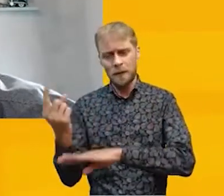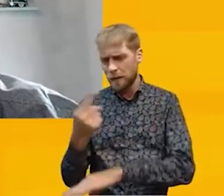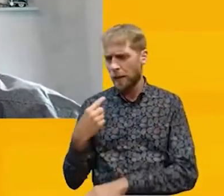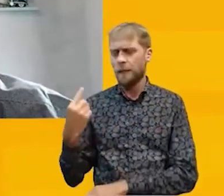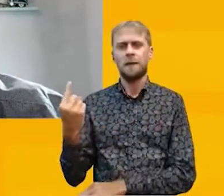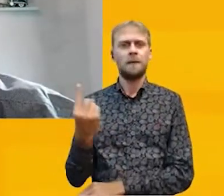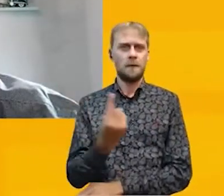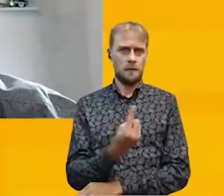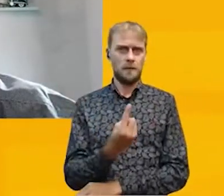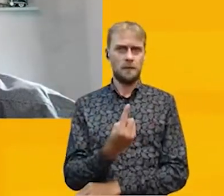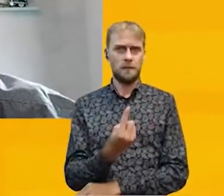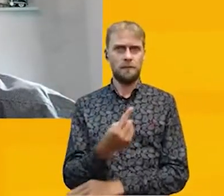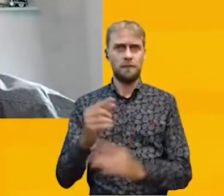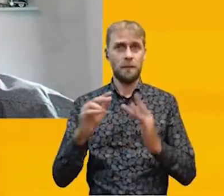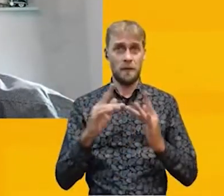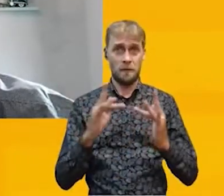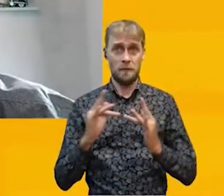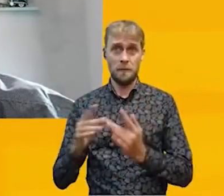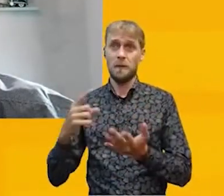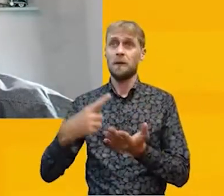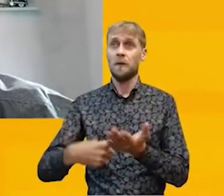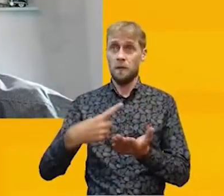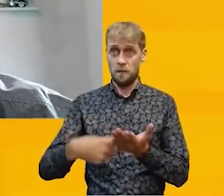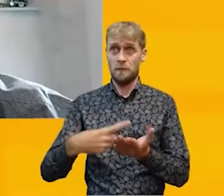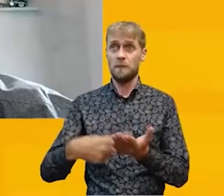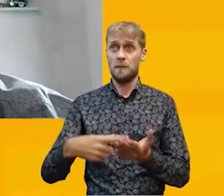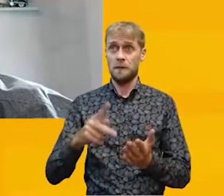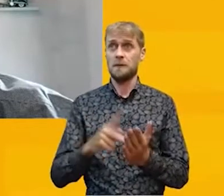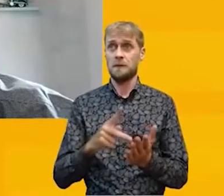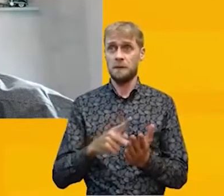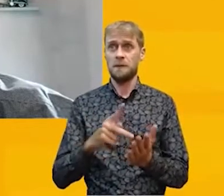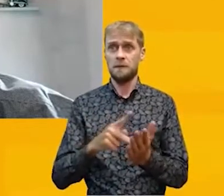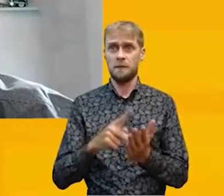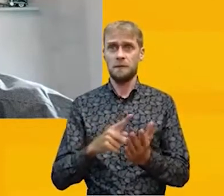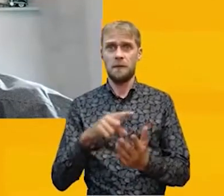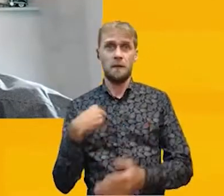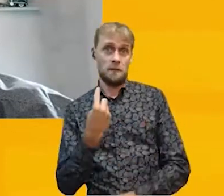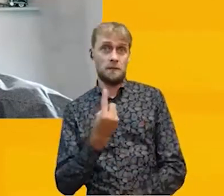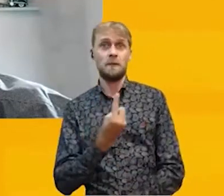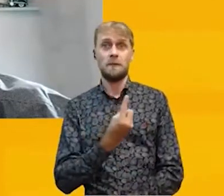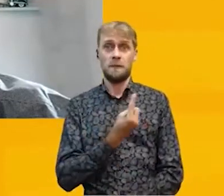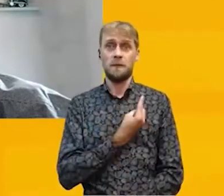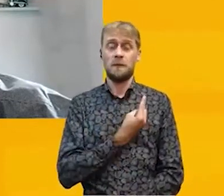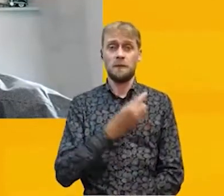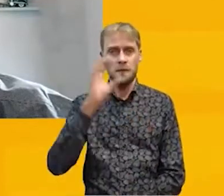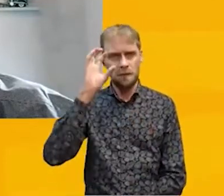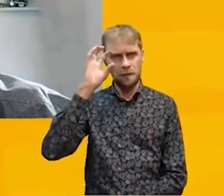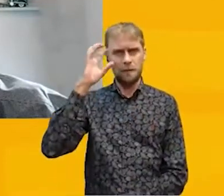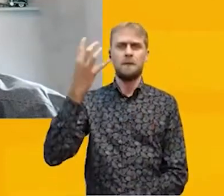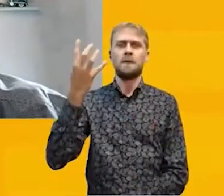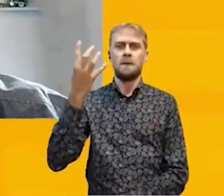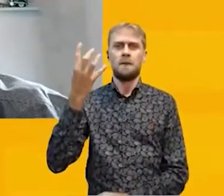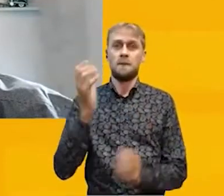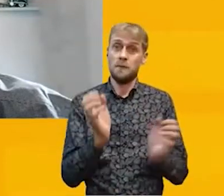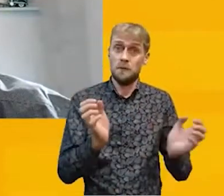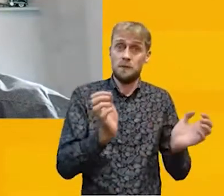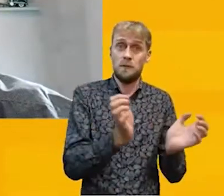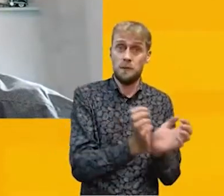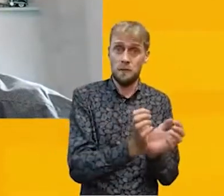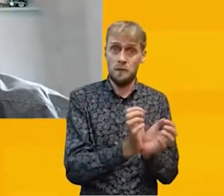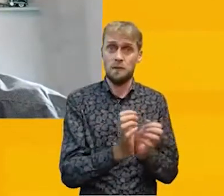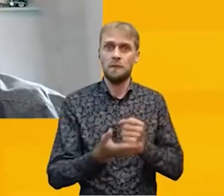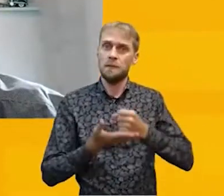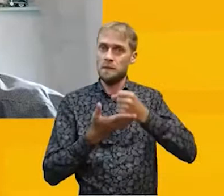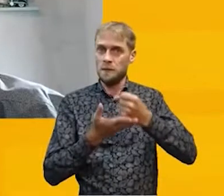Eu nem digo envolvimento, né? Um comprometimento entre nós que criamos um grupo de